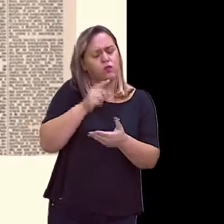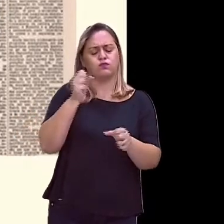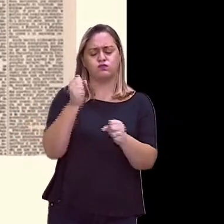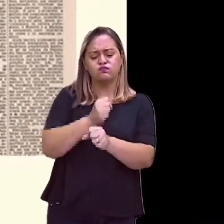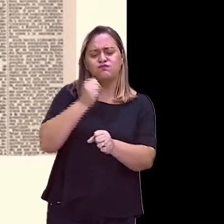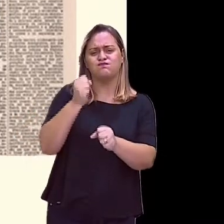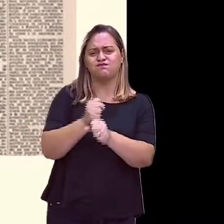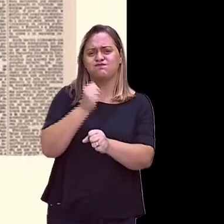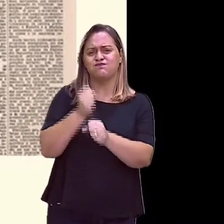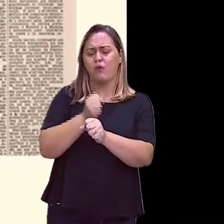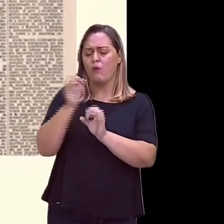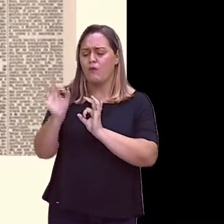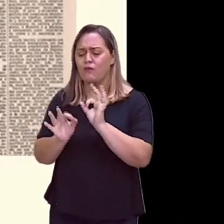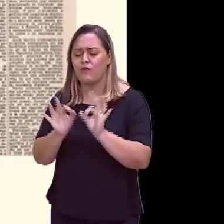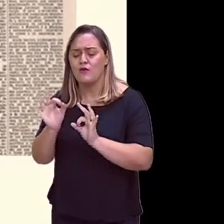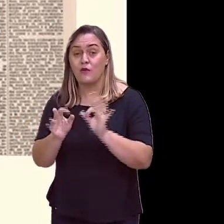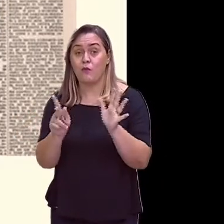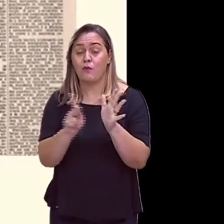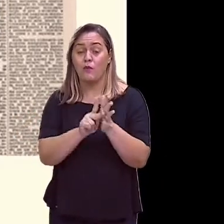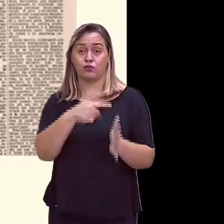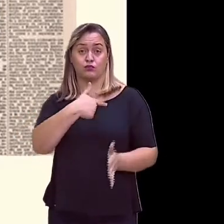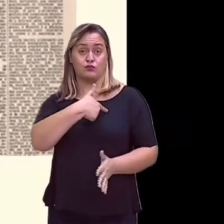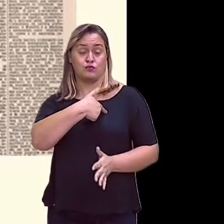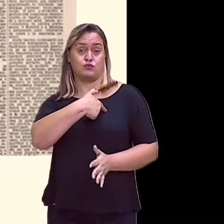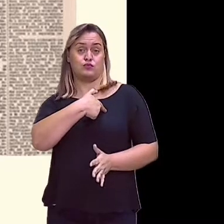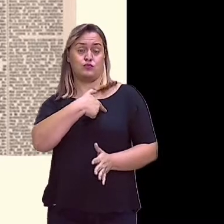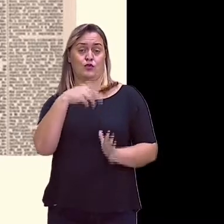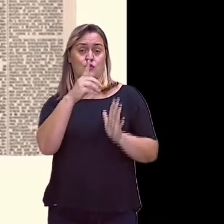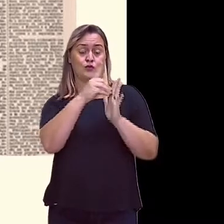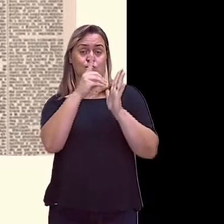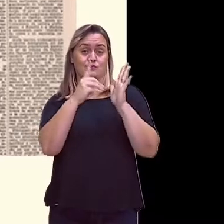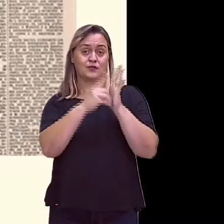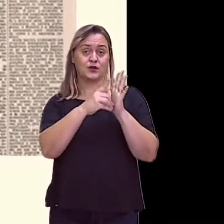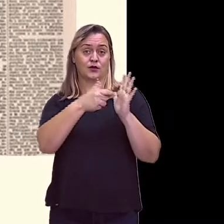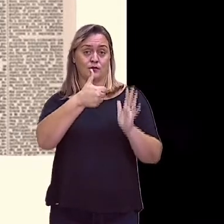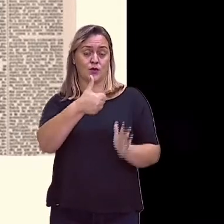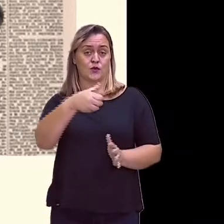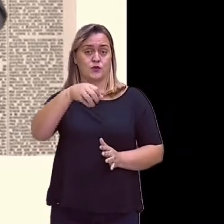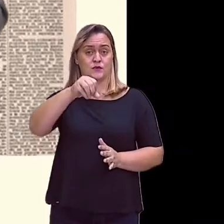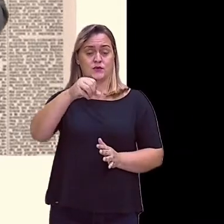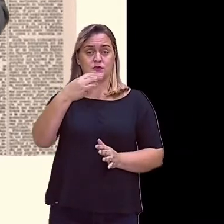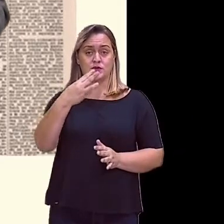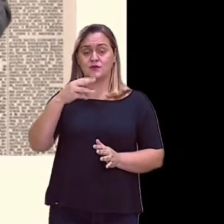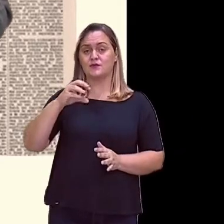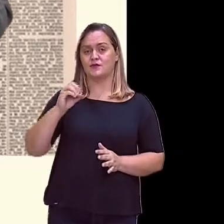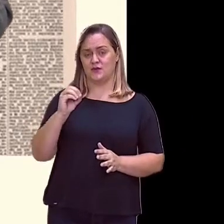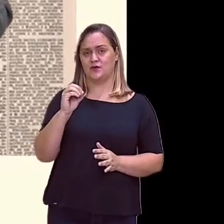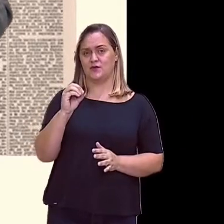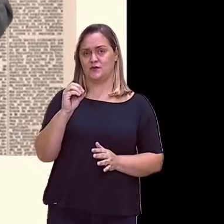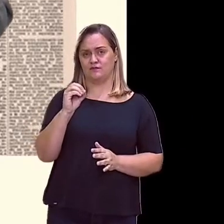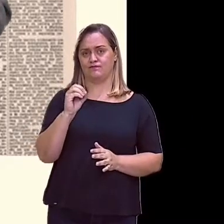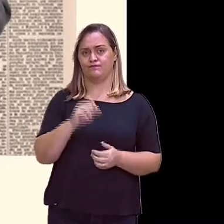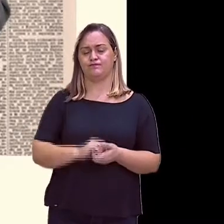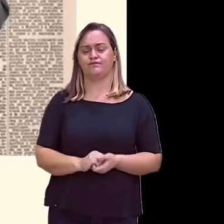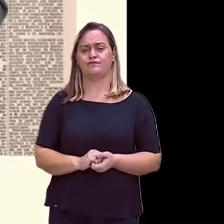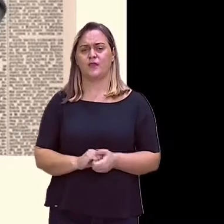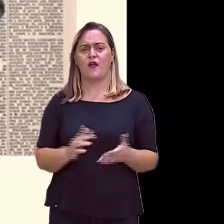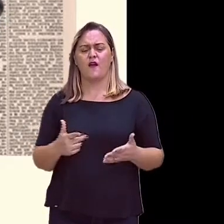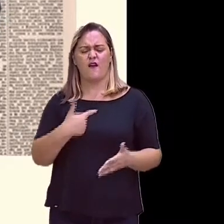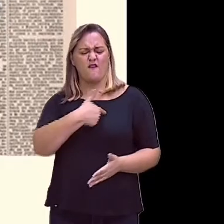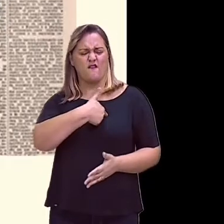Vargas ao longo da década de 1930. Desde a sua ascensão ao poder,